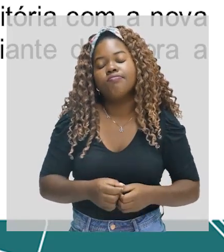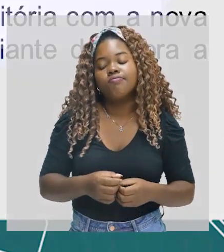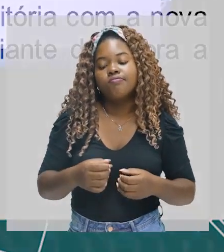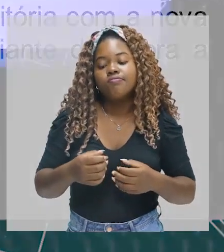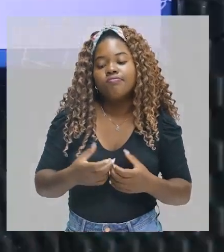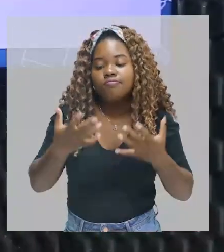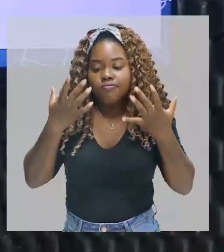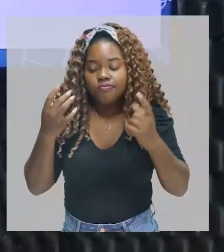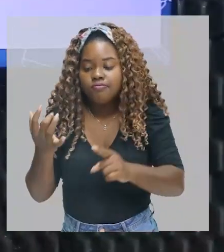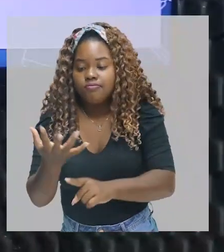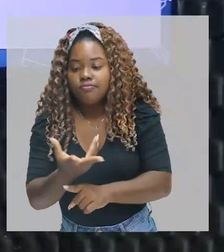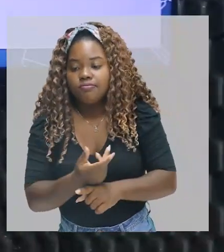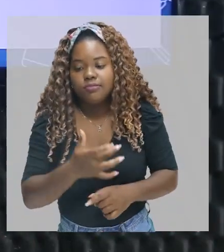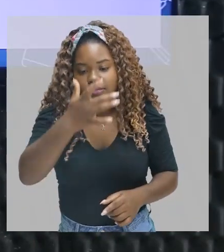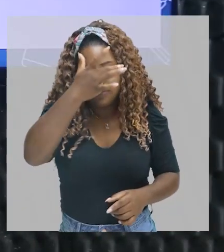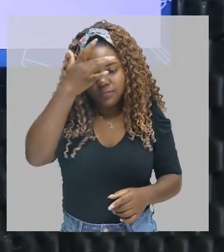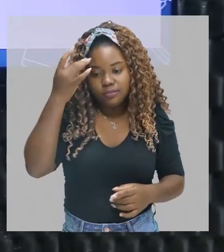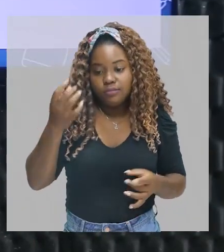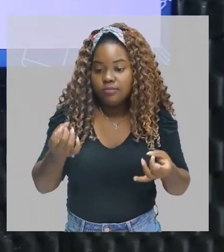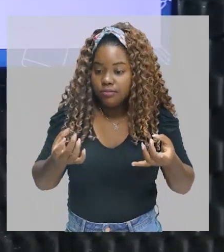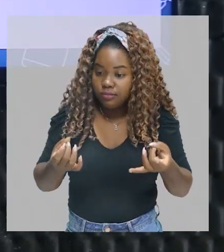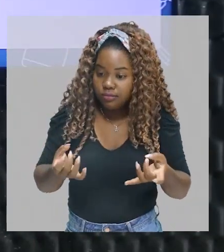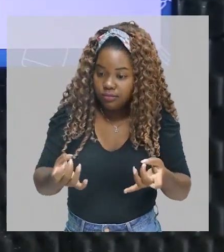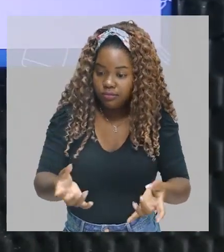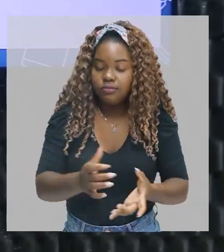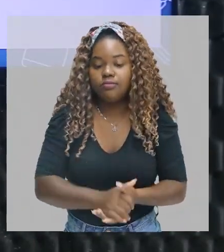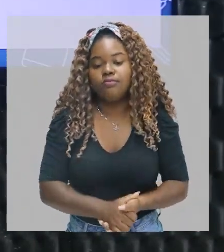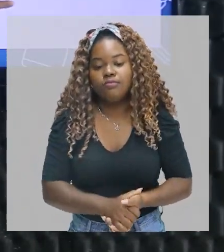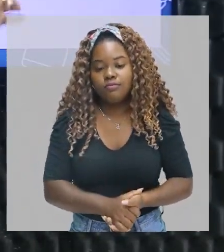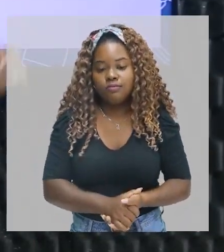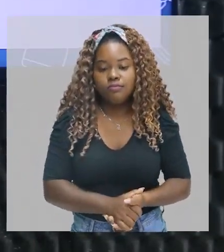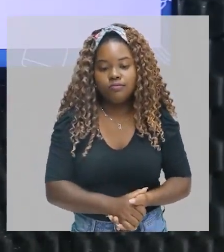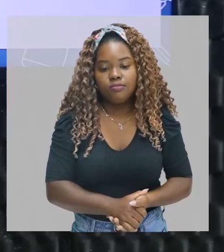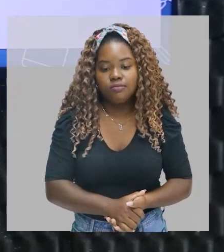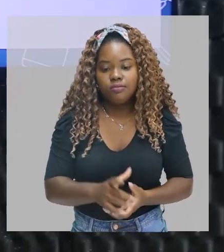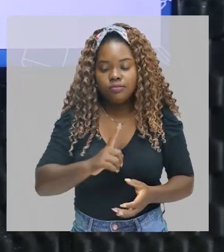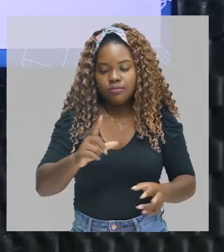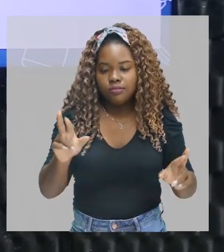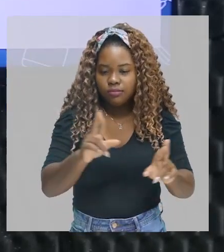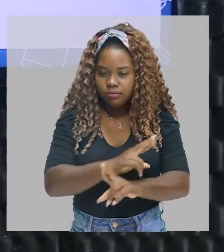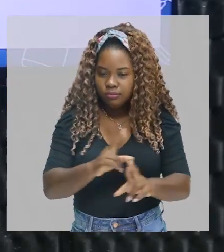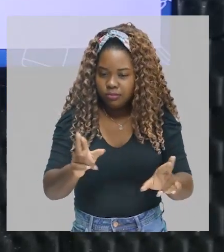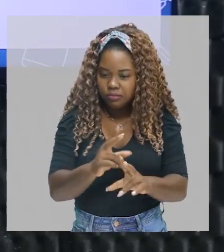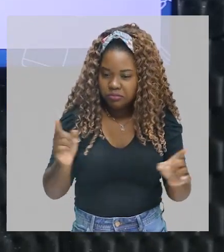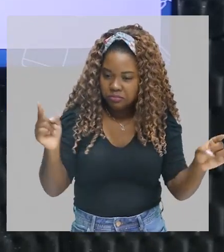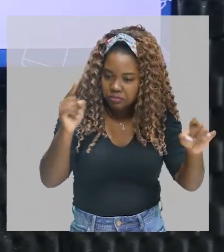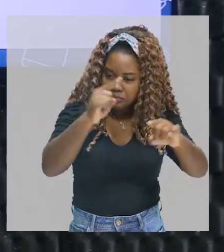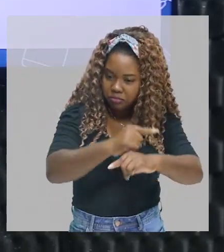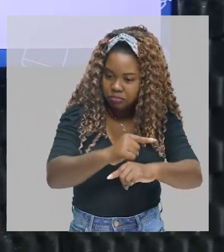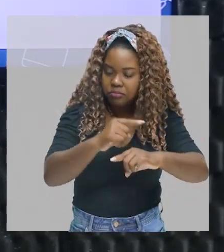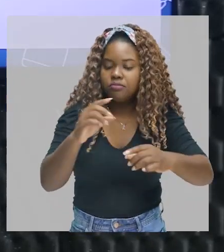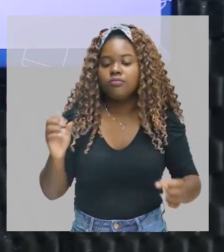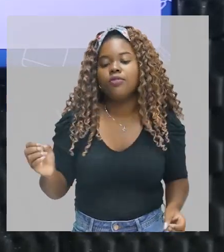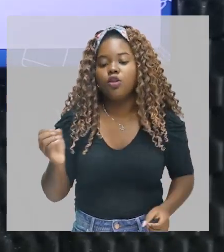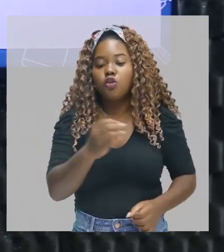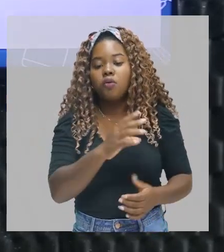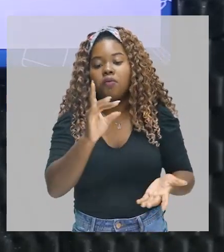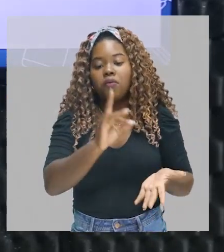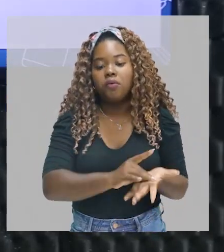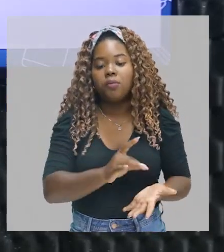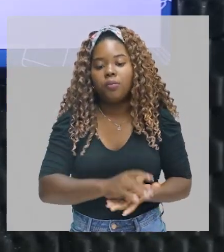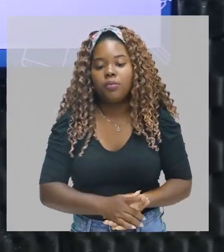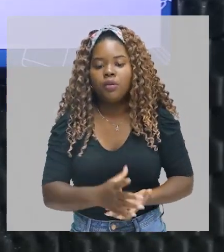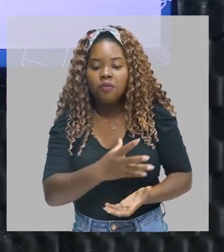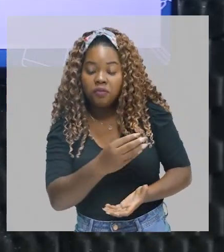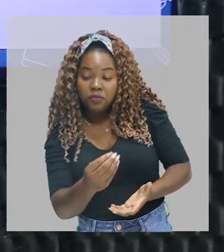o romantismo tem esse destaque aí. Aí o movimento manteve uma relação contraditória com a nova realidade. Então, filho